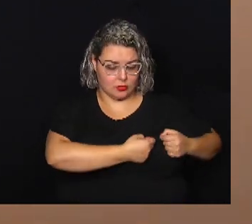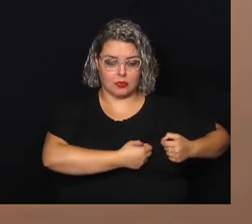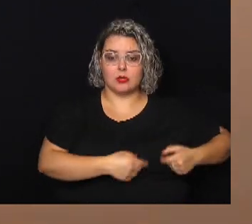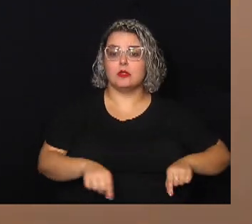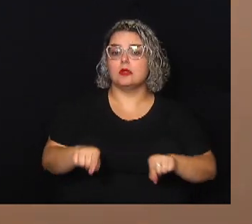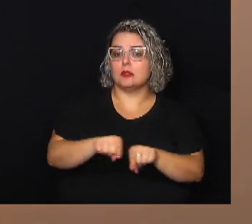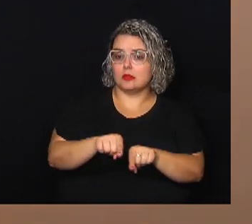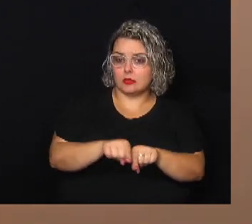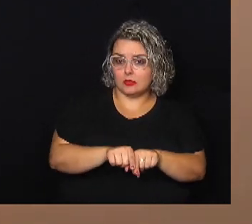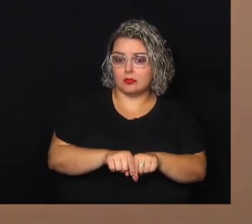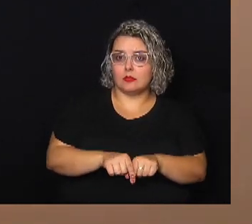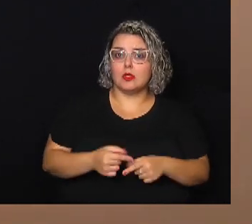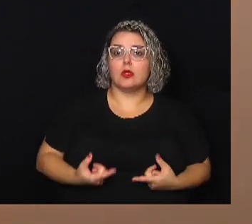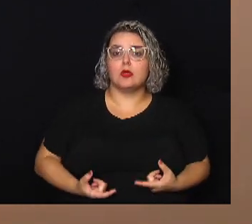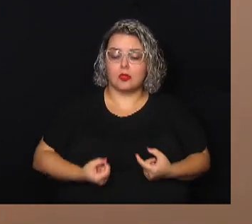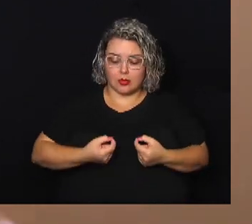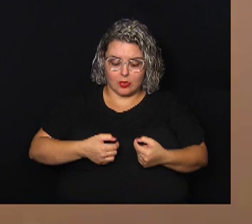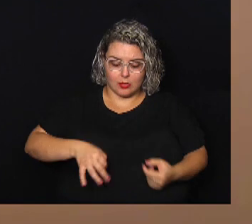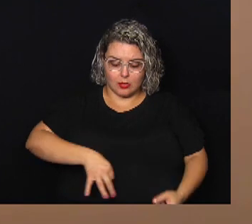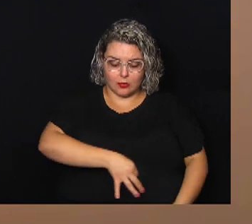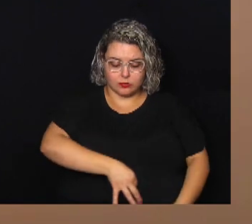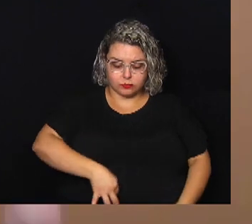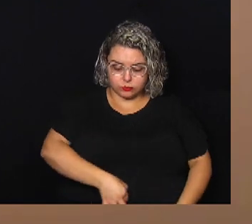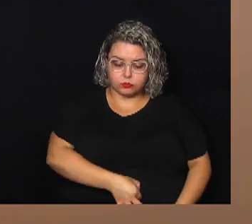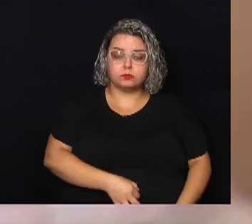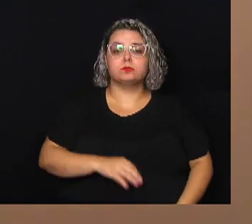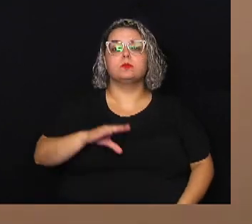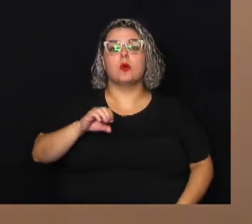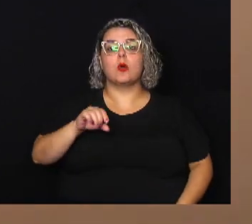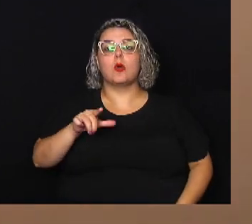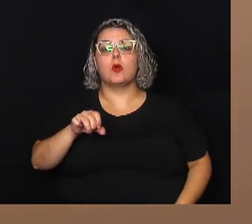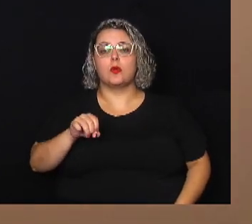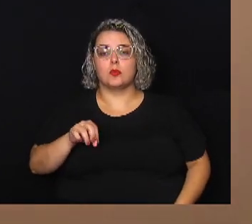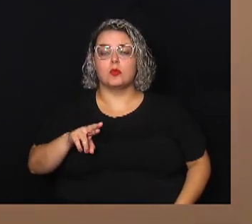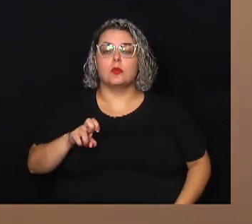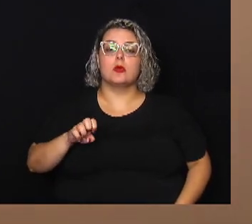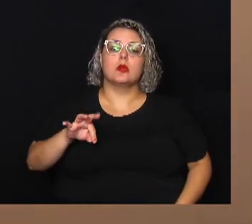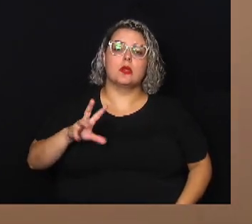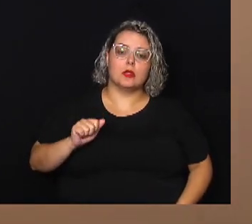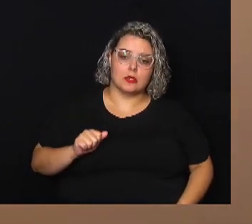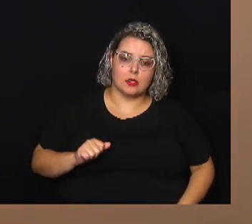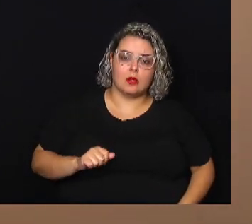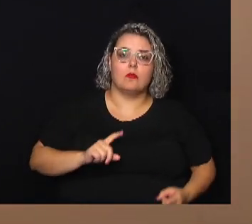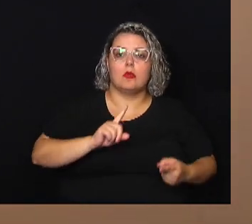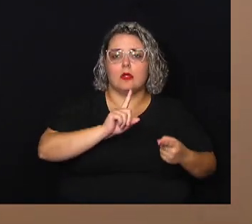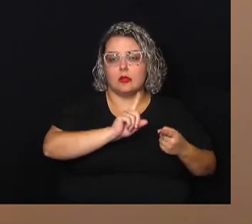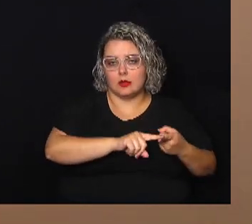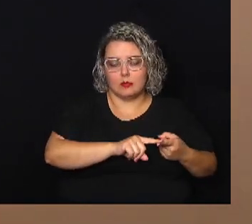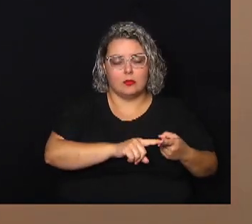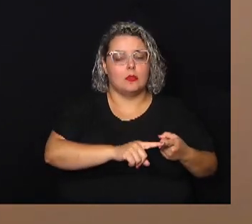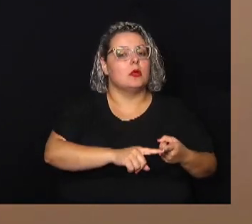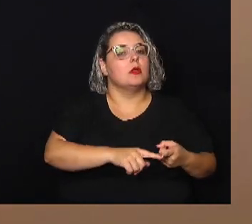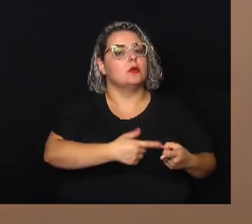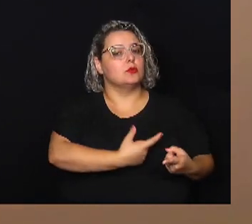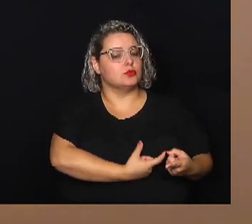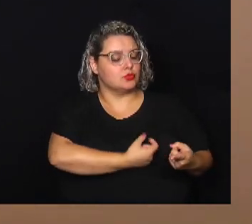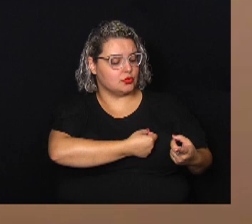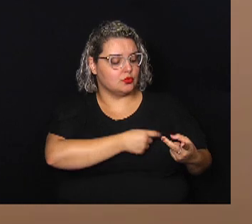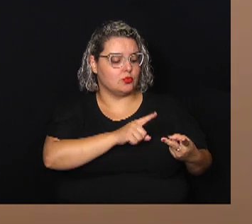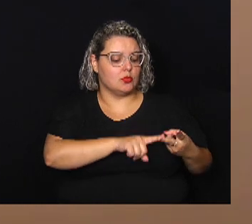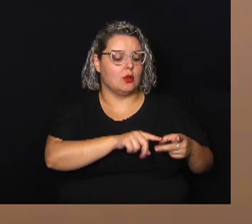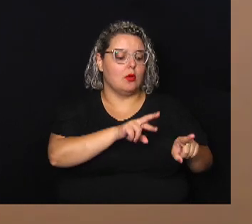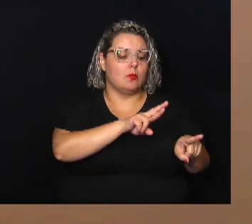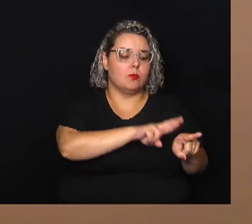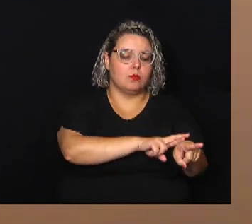o câncer coloretal, que ele ocupa essa posição a seguir do câncer de mama e do câncer de próstata, onde a principal